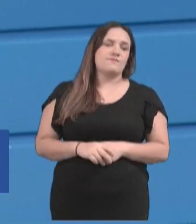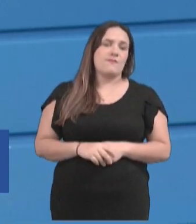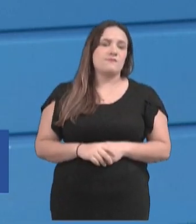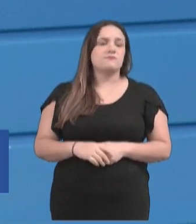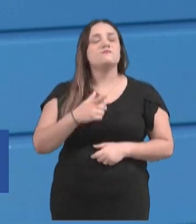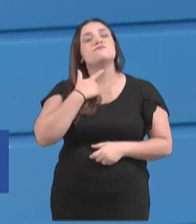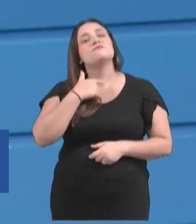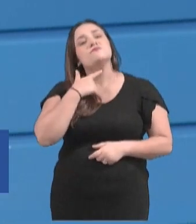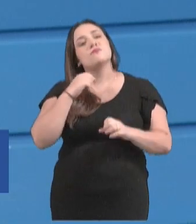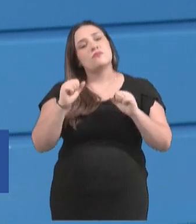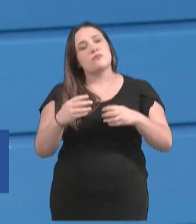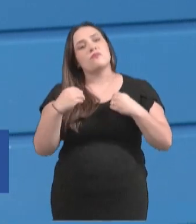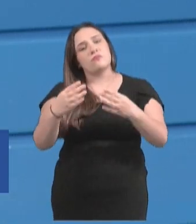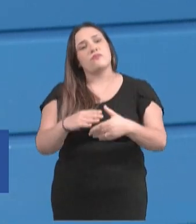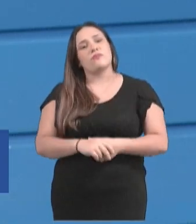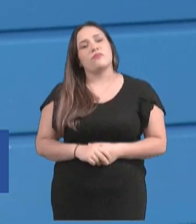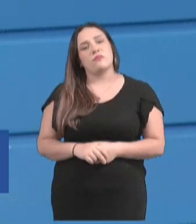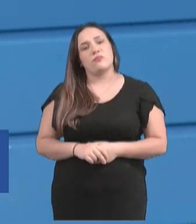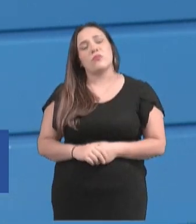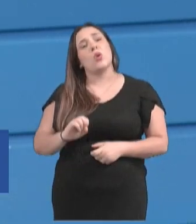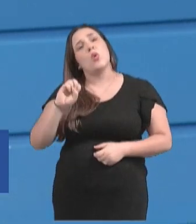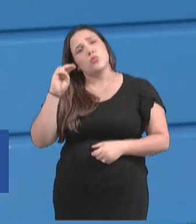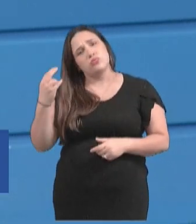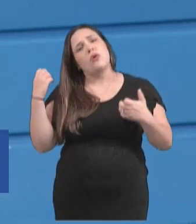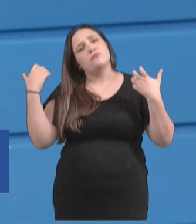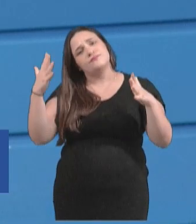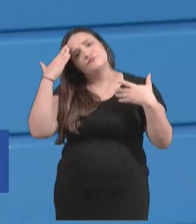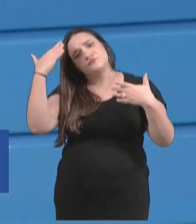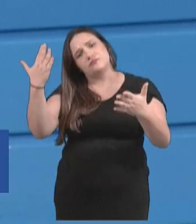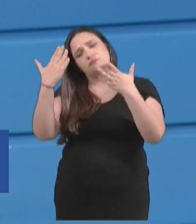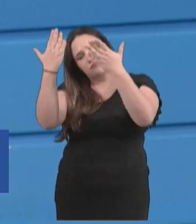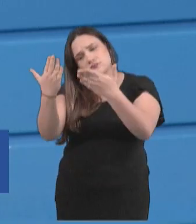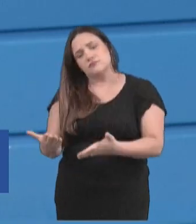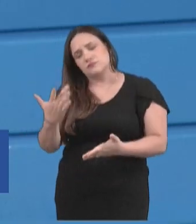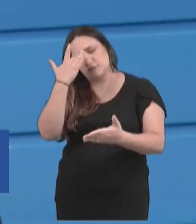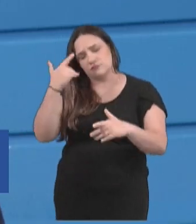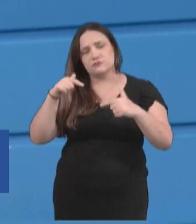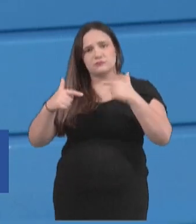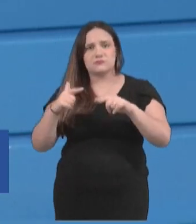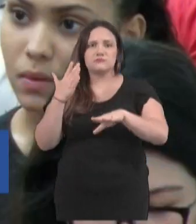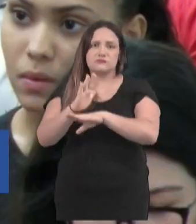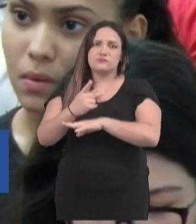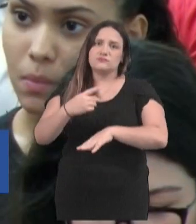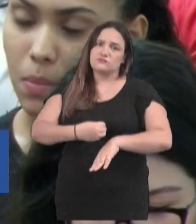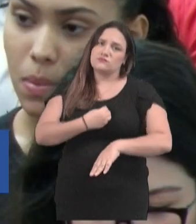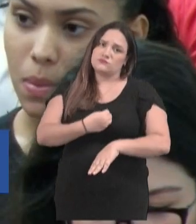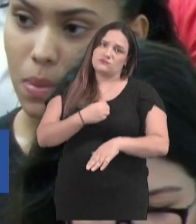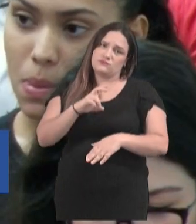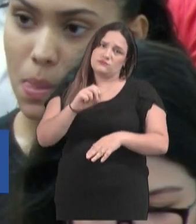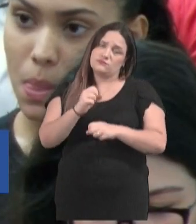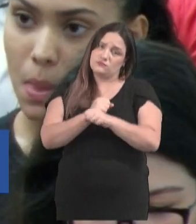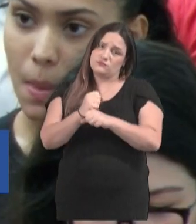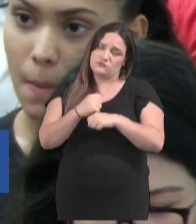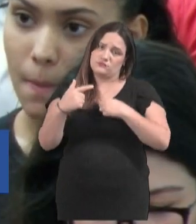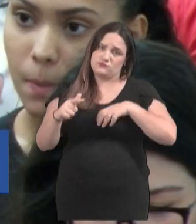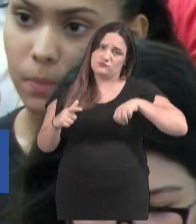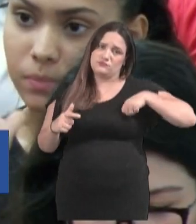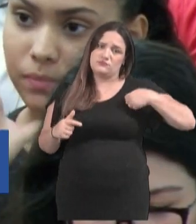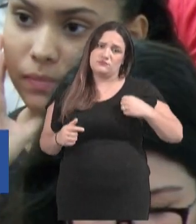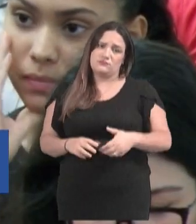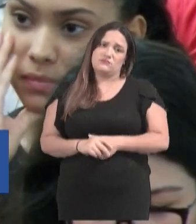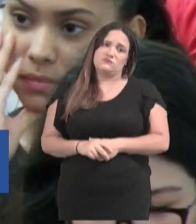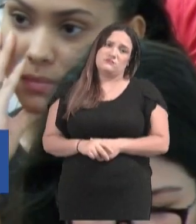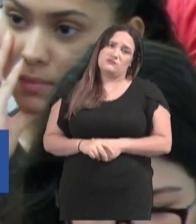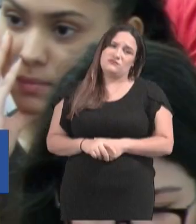espontânea vontade, ou por reconhecimento dessa pessoa está te ajudando na sua vida por 50 anos dela. Então isso